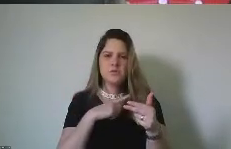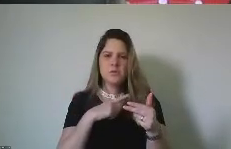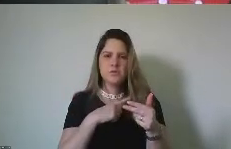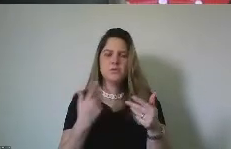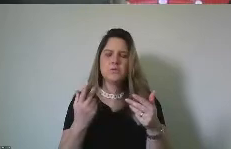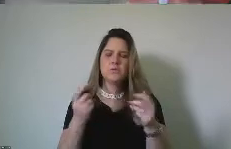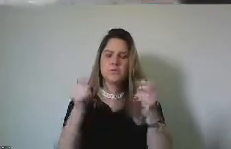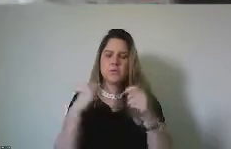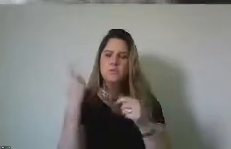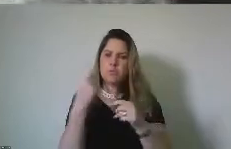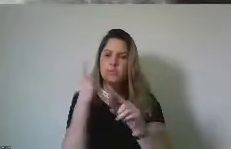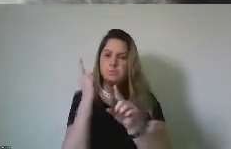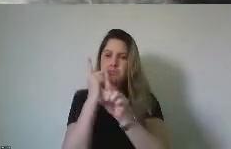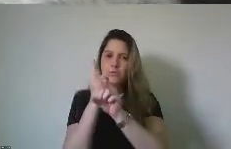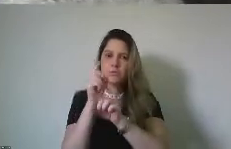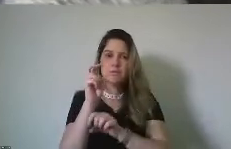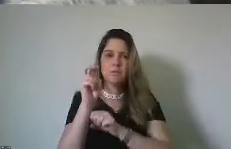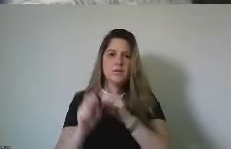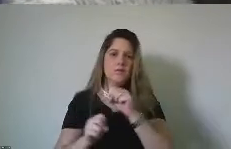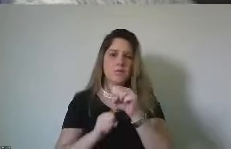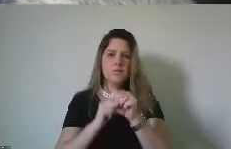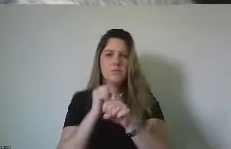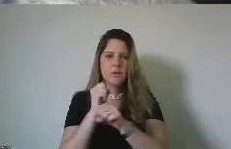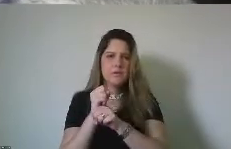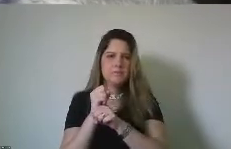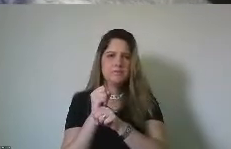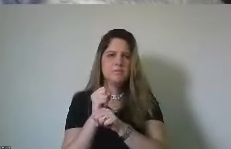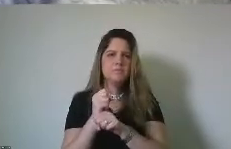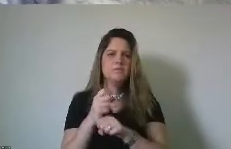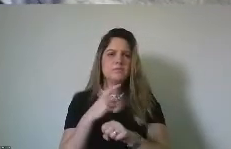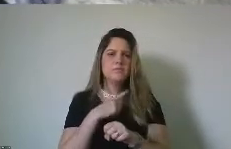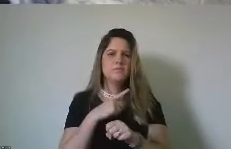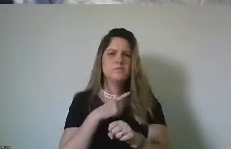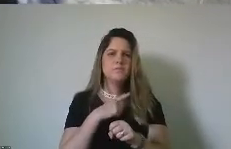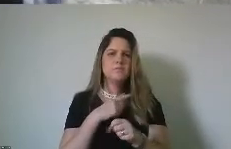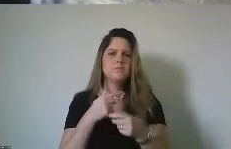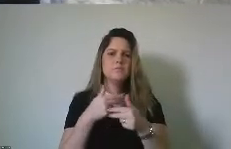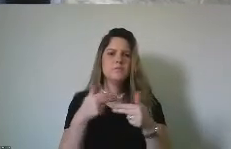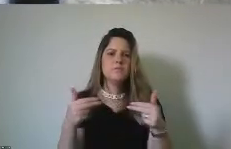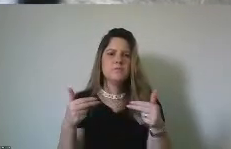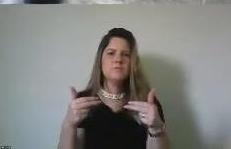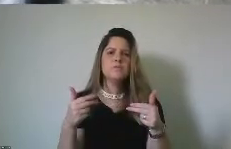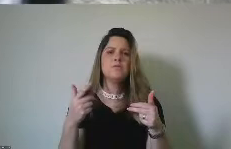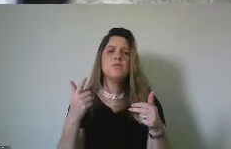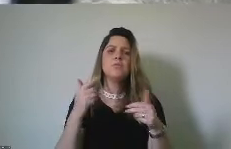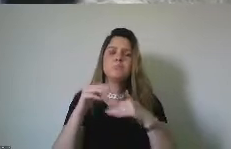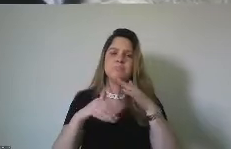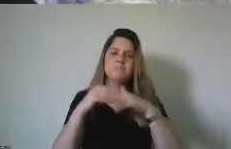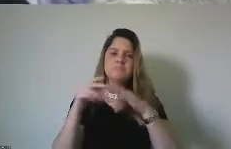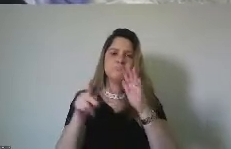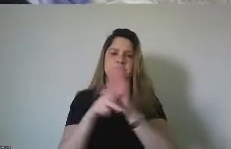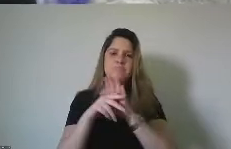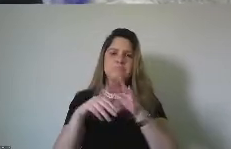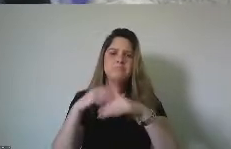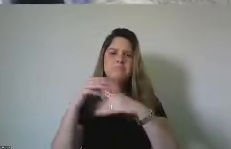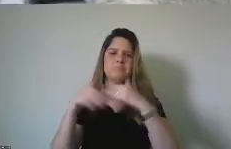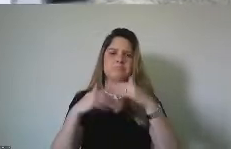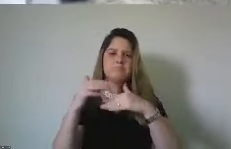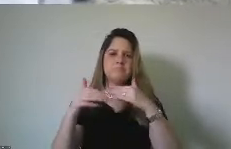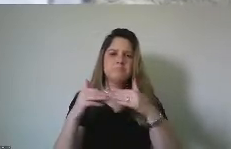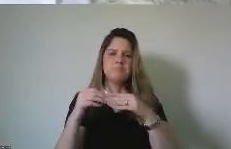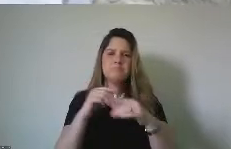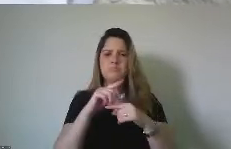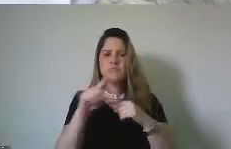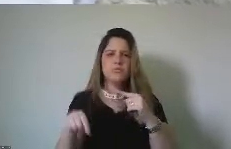próximos 5 anos e é mesmo assumindo uma alavancagem alta né dos projetos ainda assim é um volume de ecos